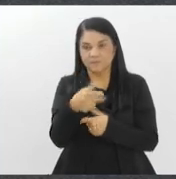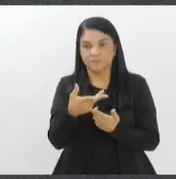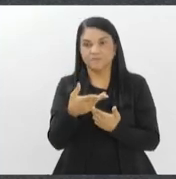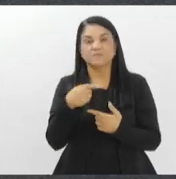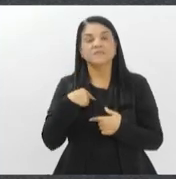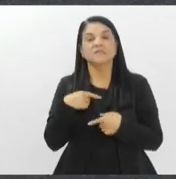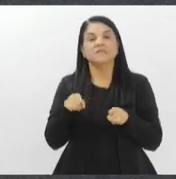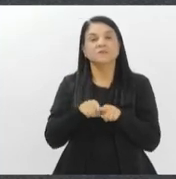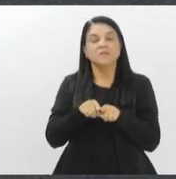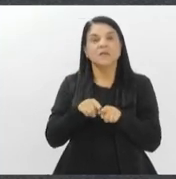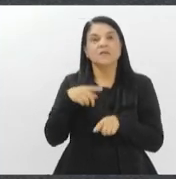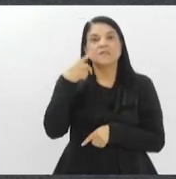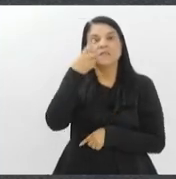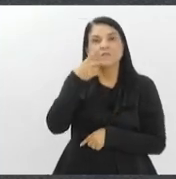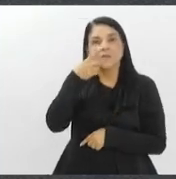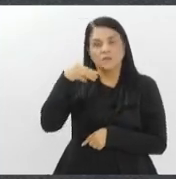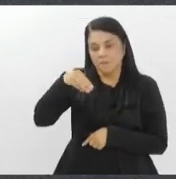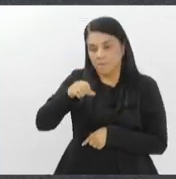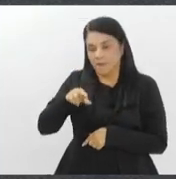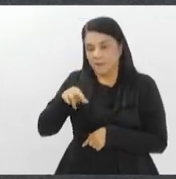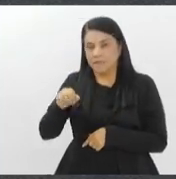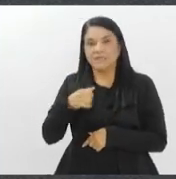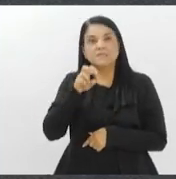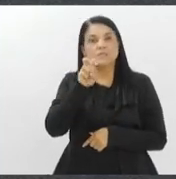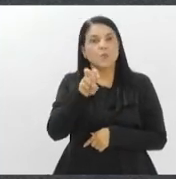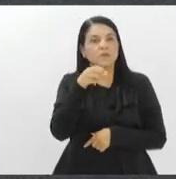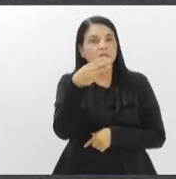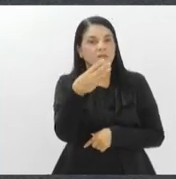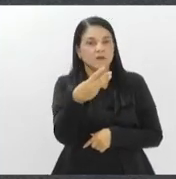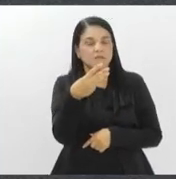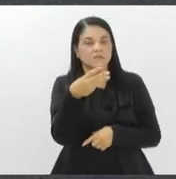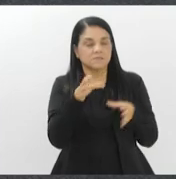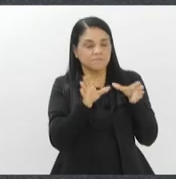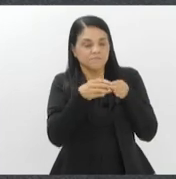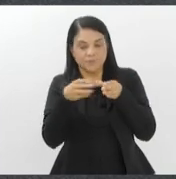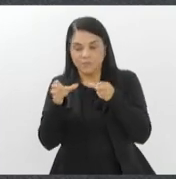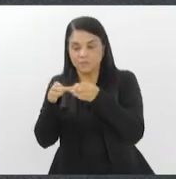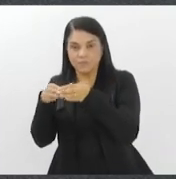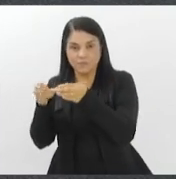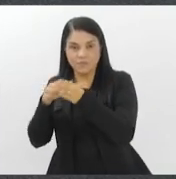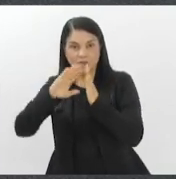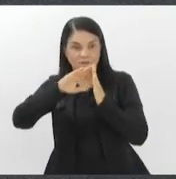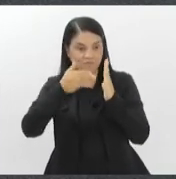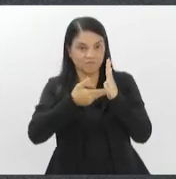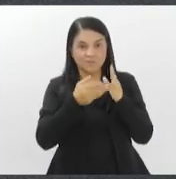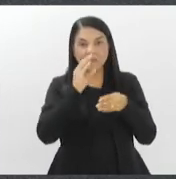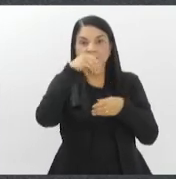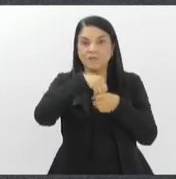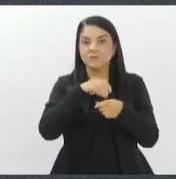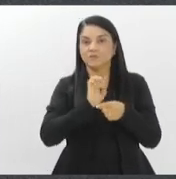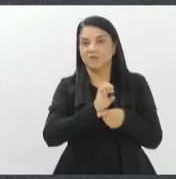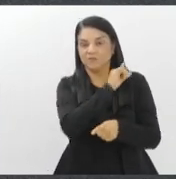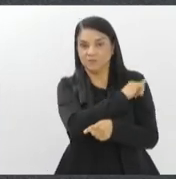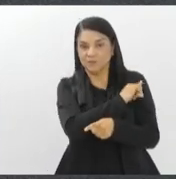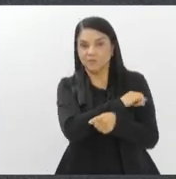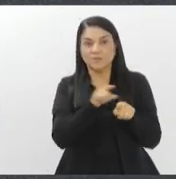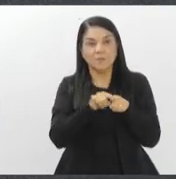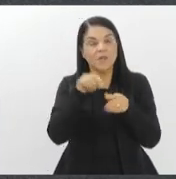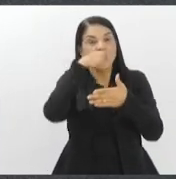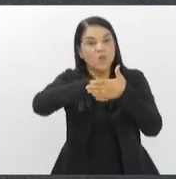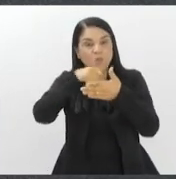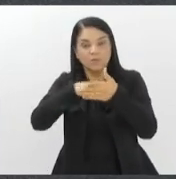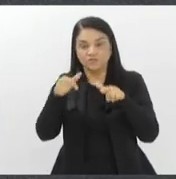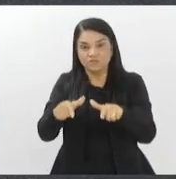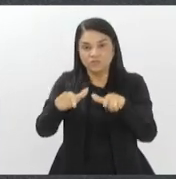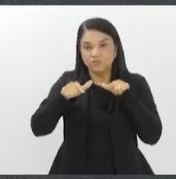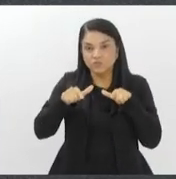deputada Marina, 53 comunidades quilombolas ao longo do estado do Rio de Janeiro. E a luta também é pela titulação